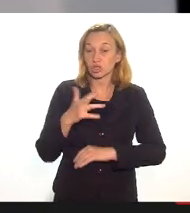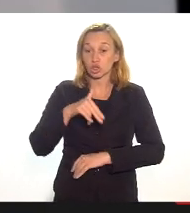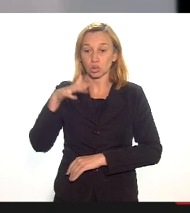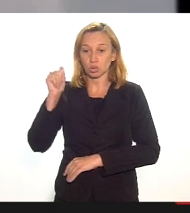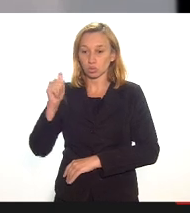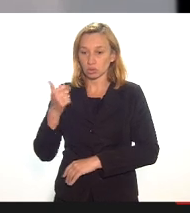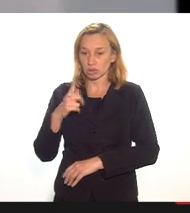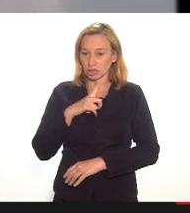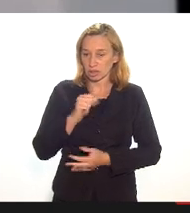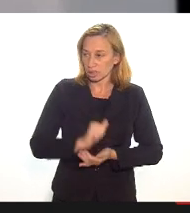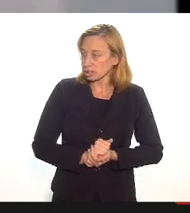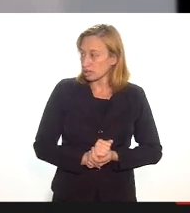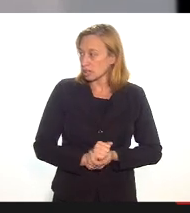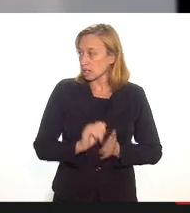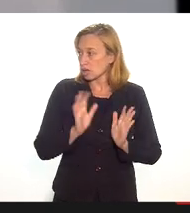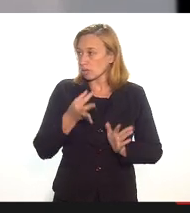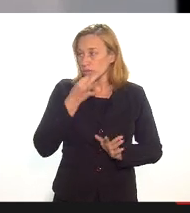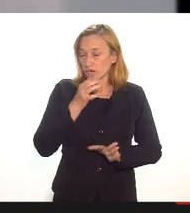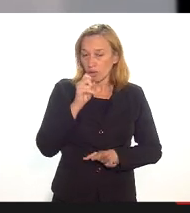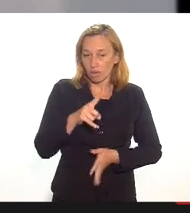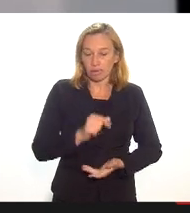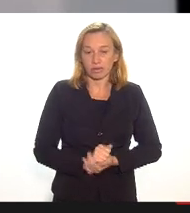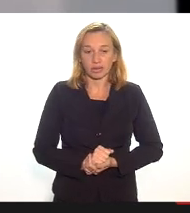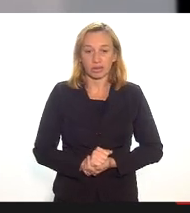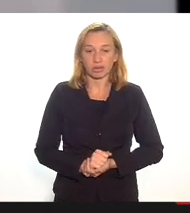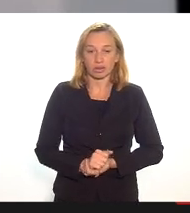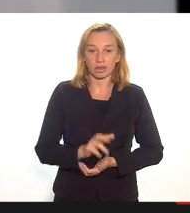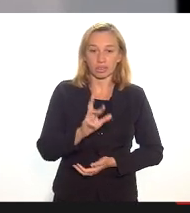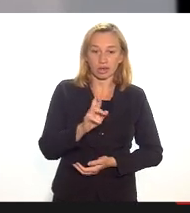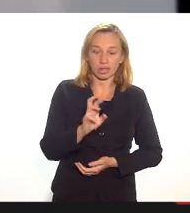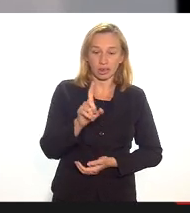Aí o argumento que vem agora é Reddor.